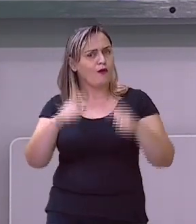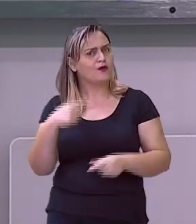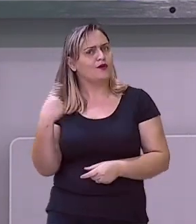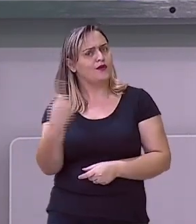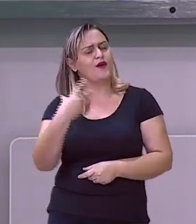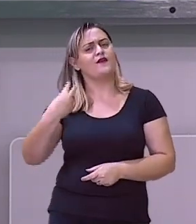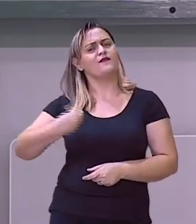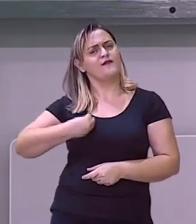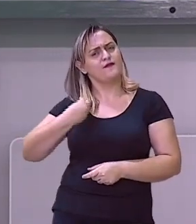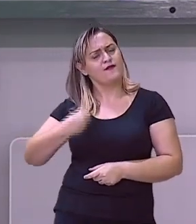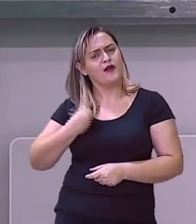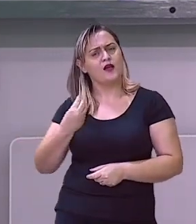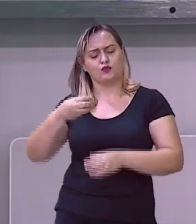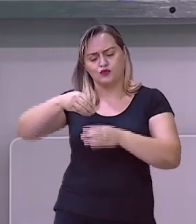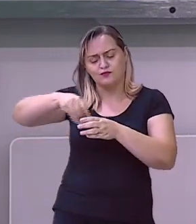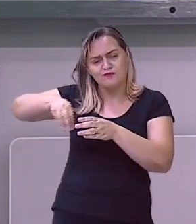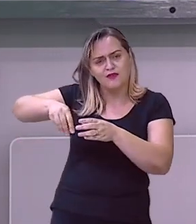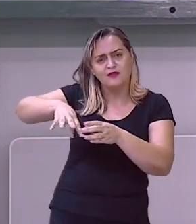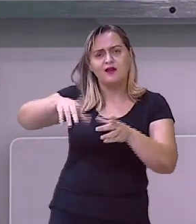trabalhamos, estudamos,